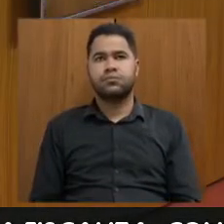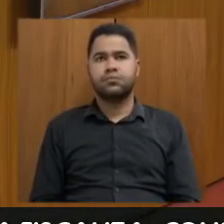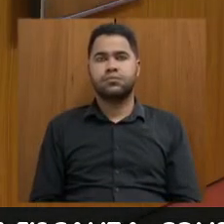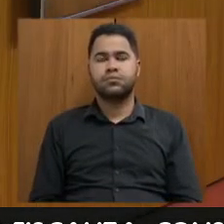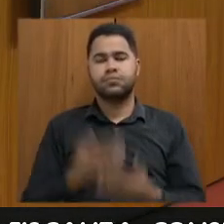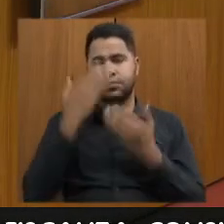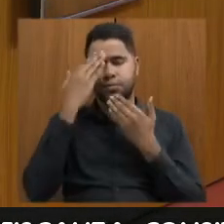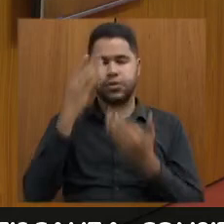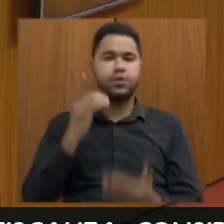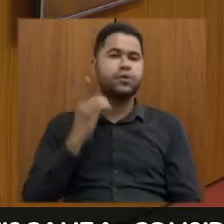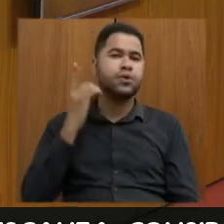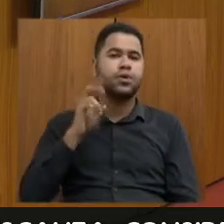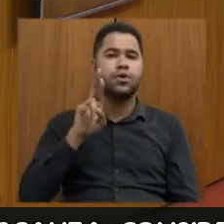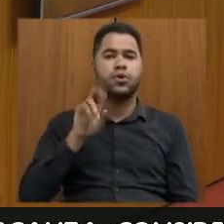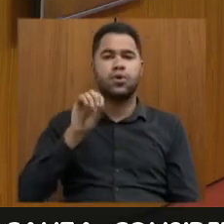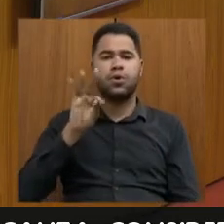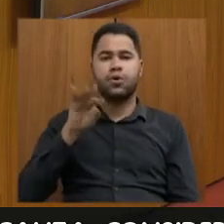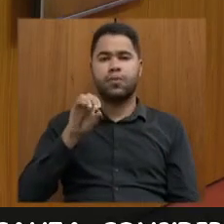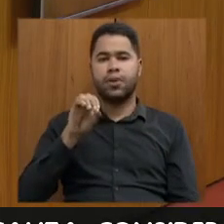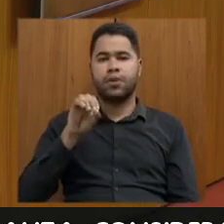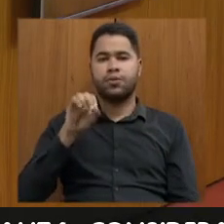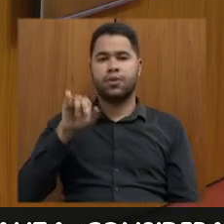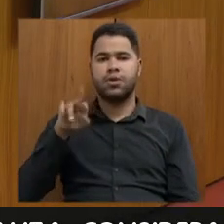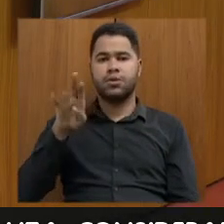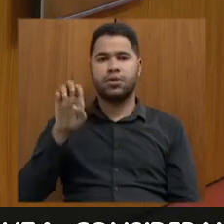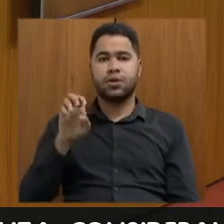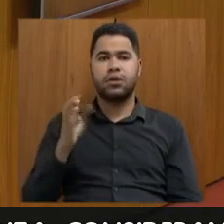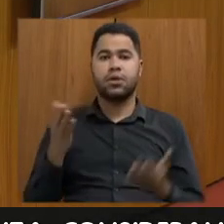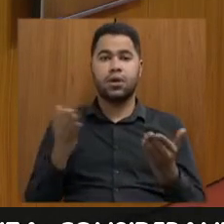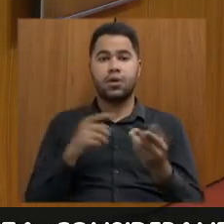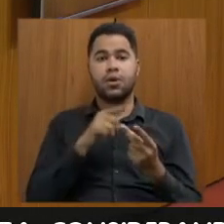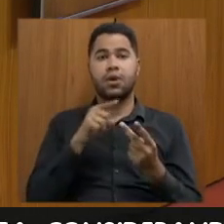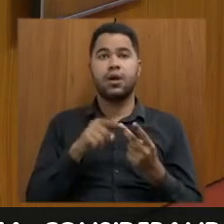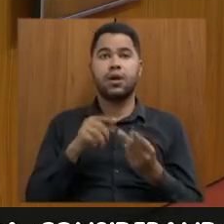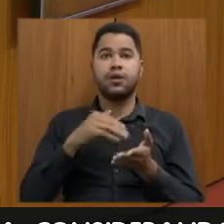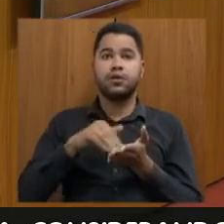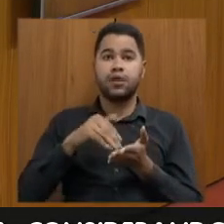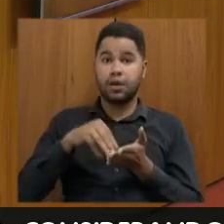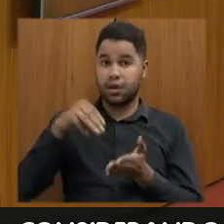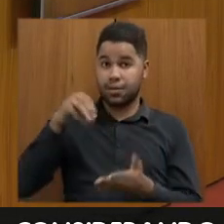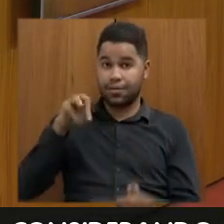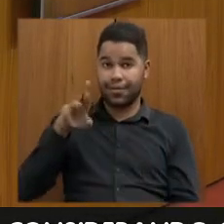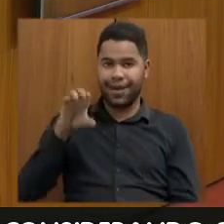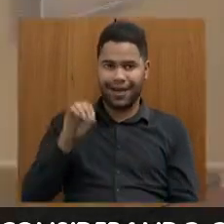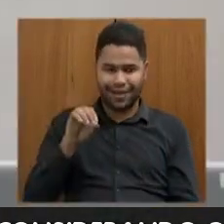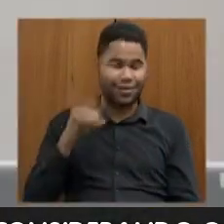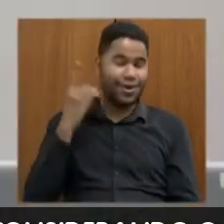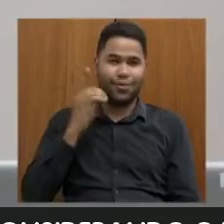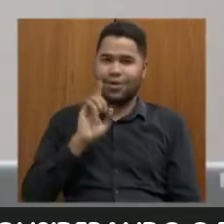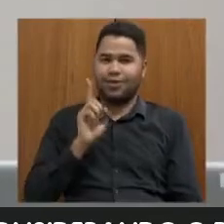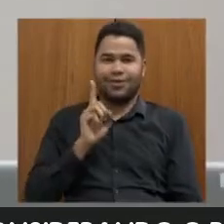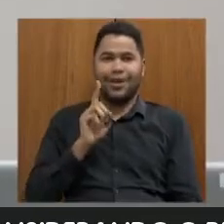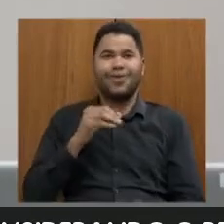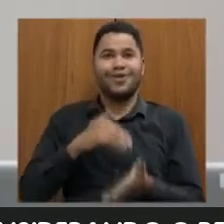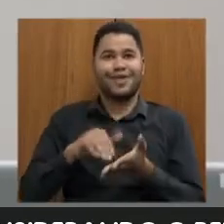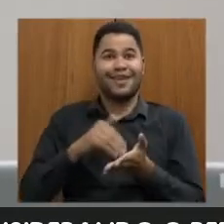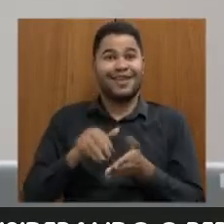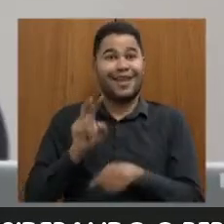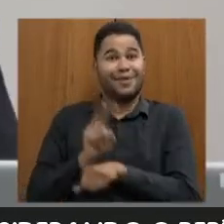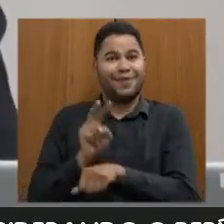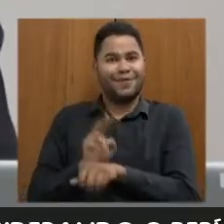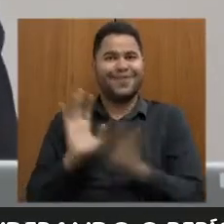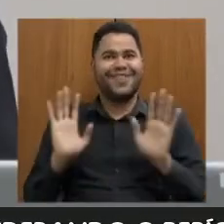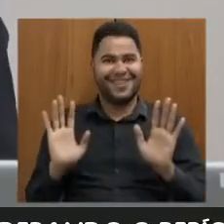obrigado Deputado Roberto Andrade em da água Deputado marcados em deseja a secretária por enquanto secretário